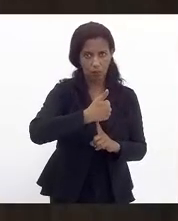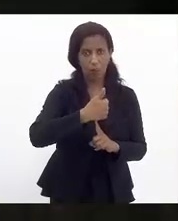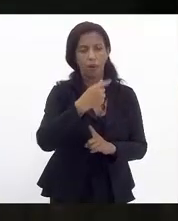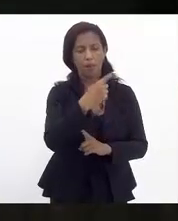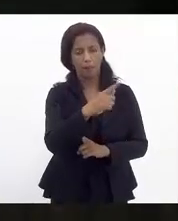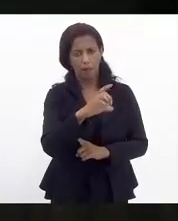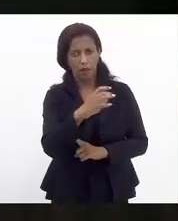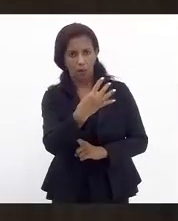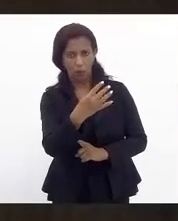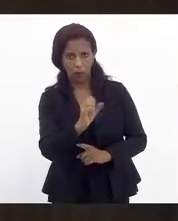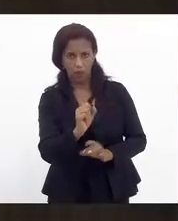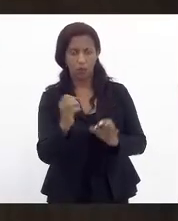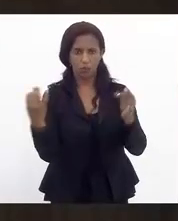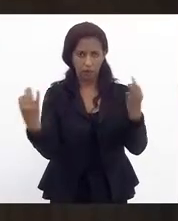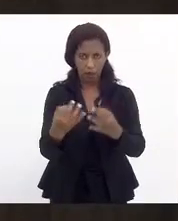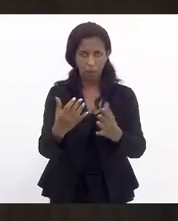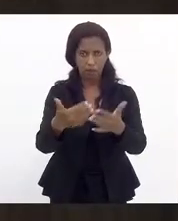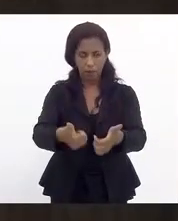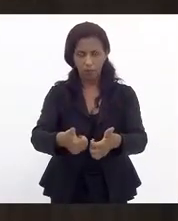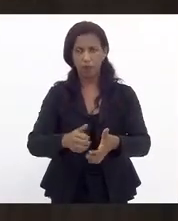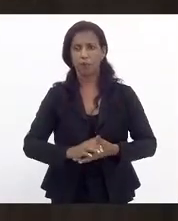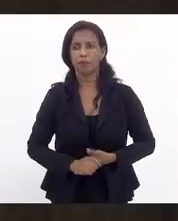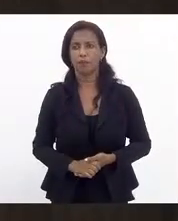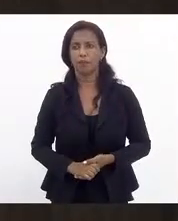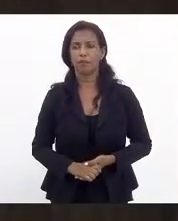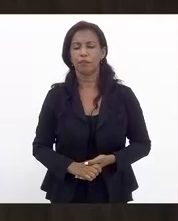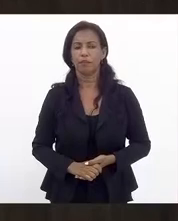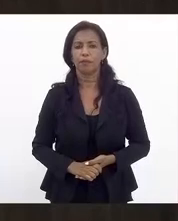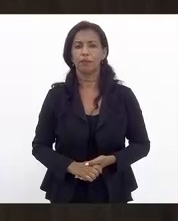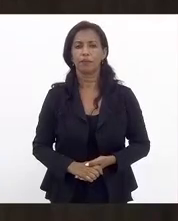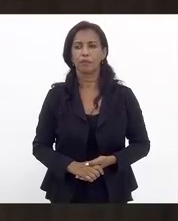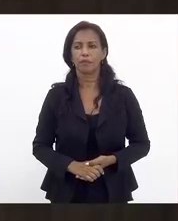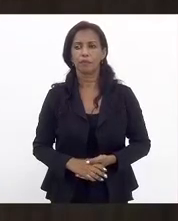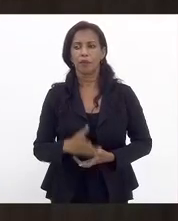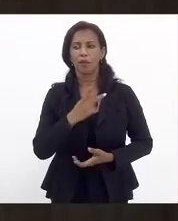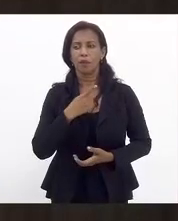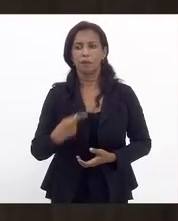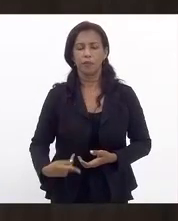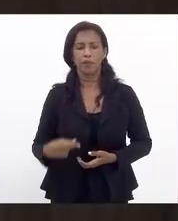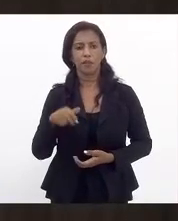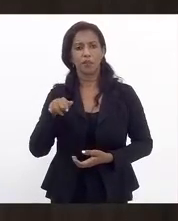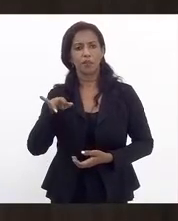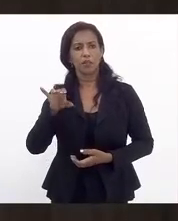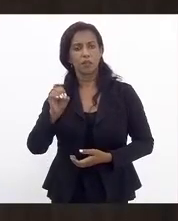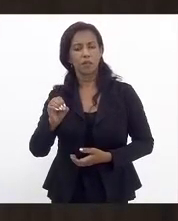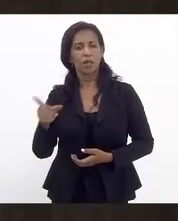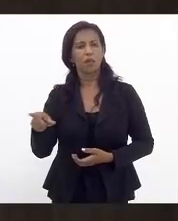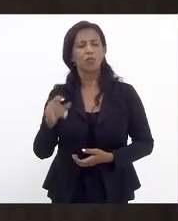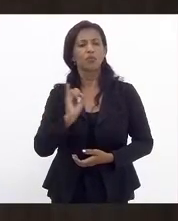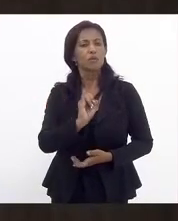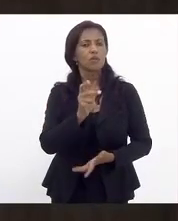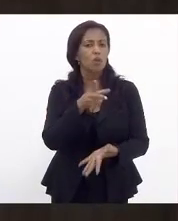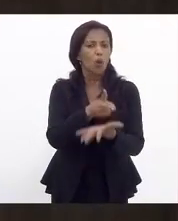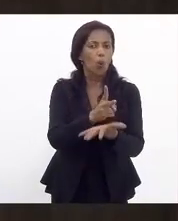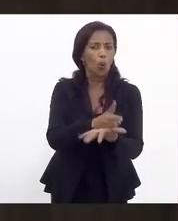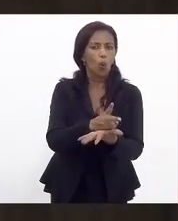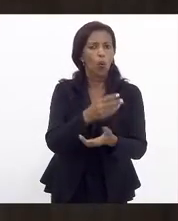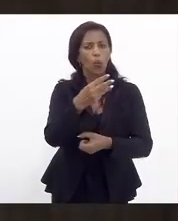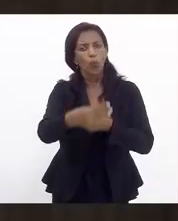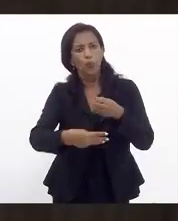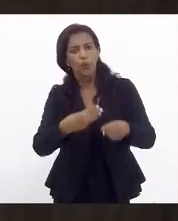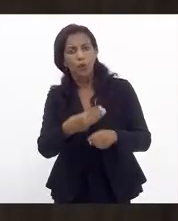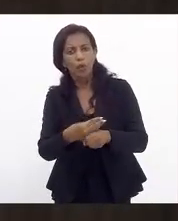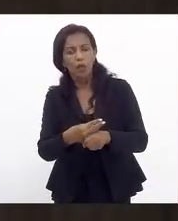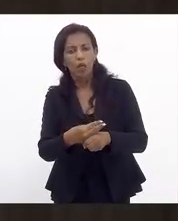de lei 40 o tema uma carga fez Obrigado pergunta é para o presidente Sérgio Aureliano se mantém o